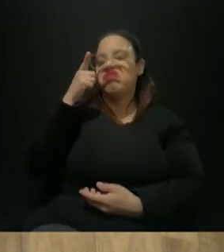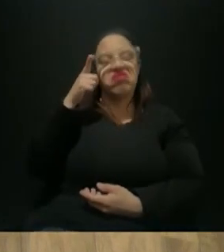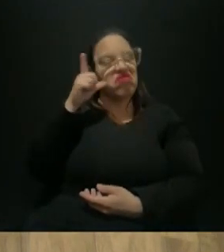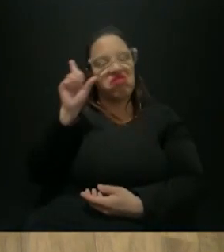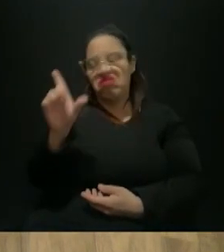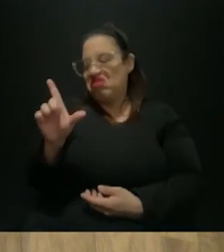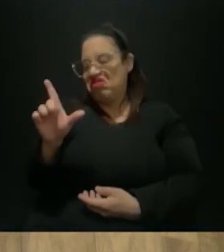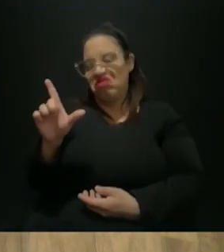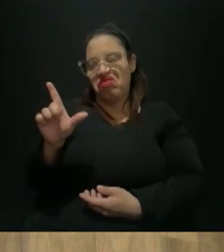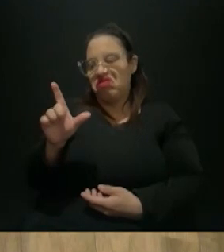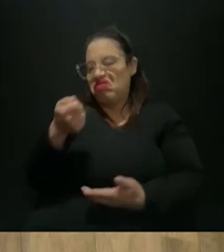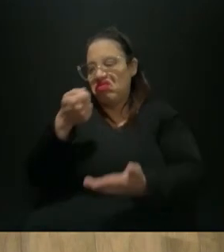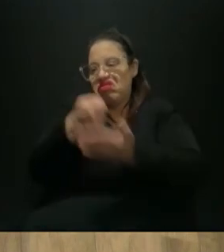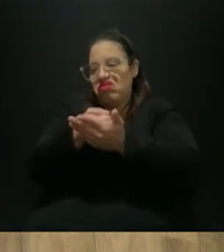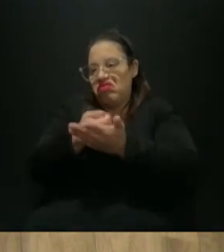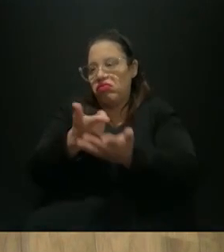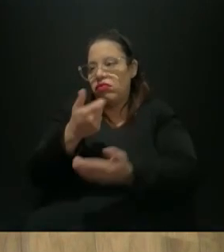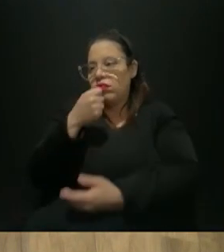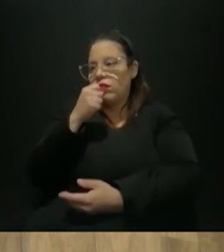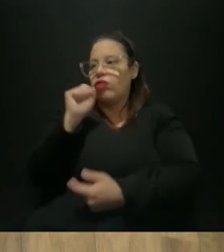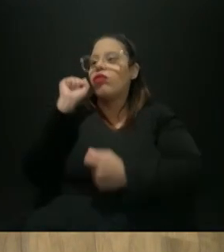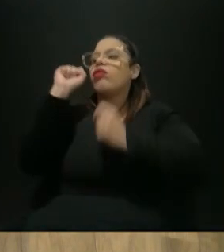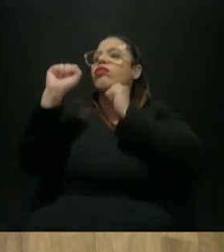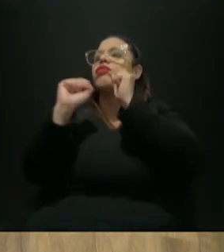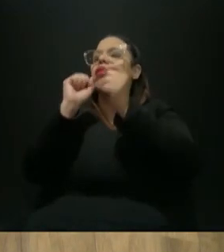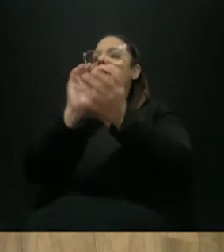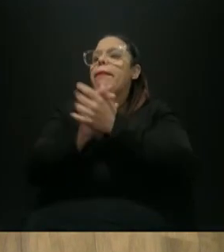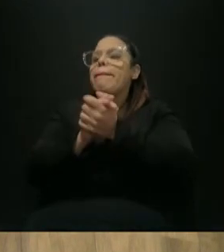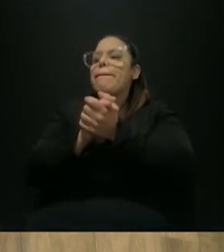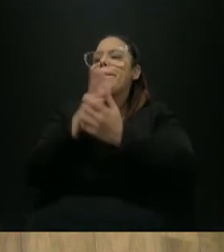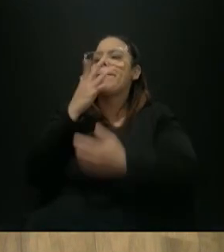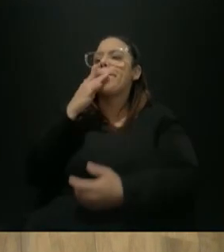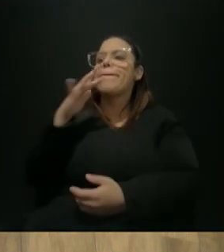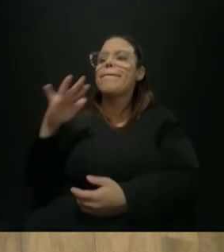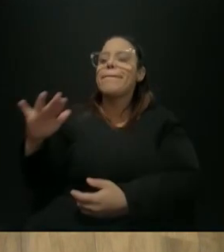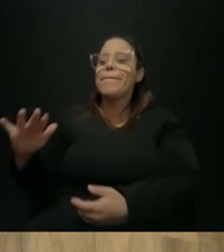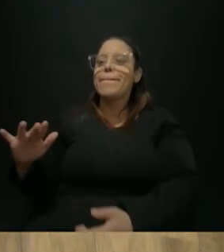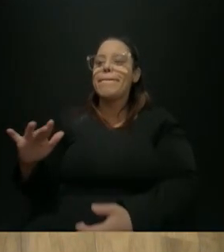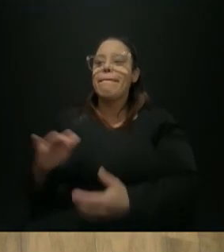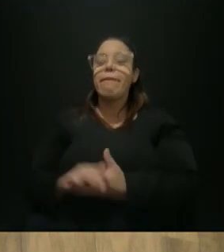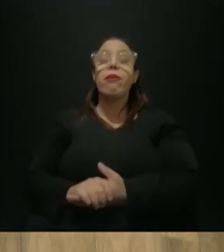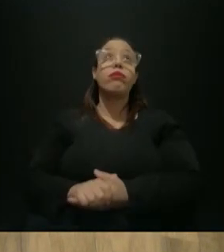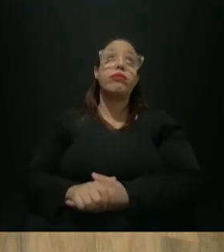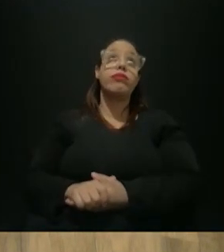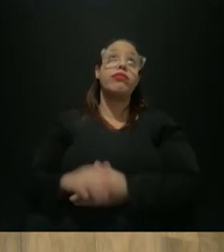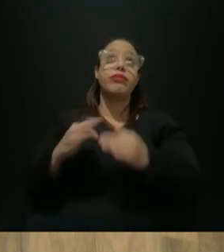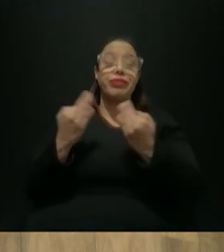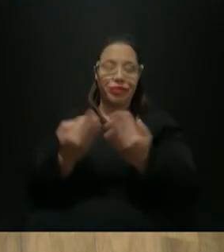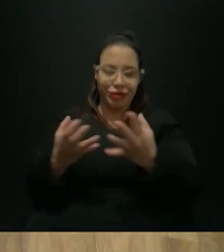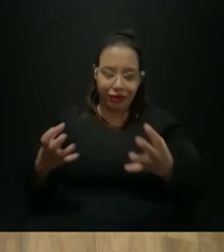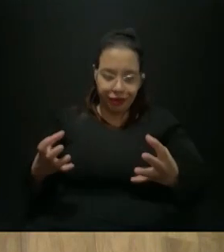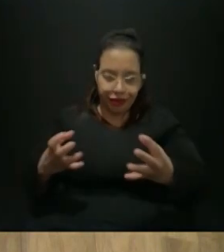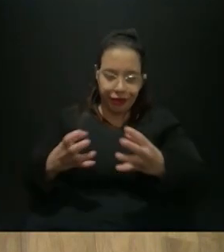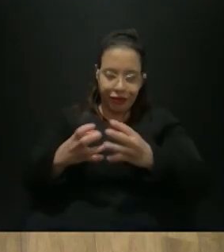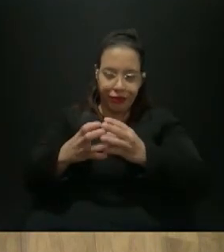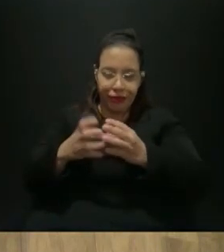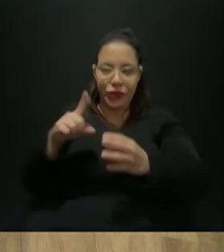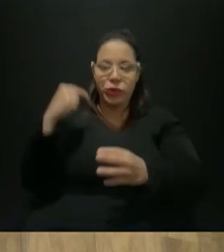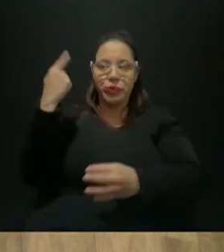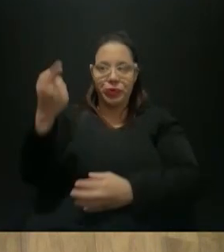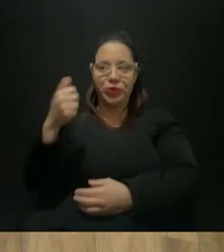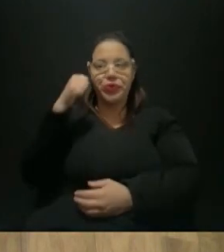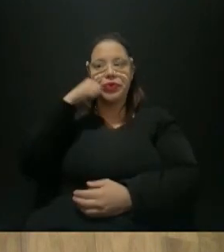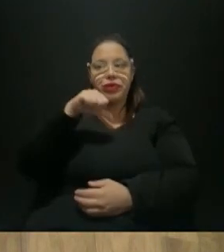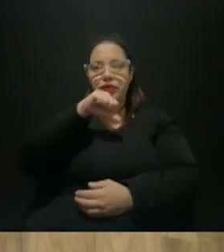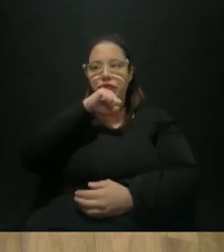função. Em que momento, então a criança pequena, se ela está numa família acolhedora e ela tem uma outra mãe, para